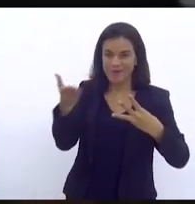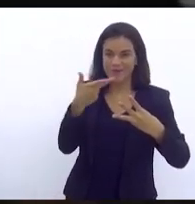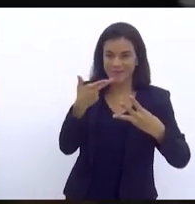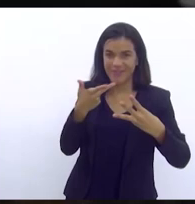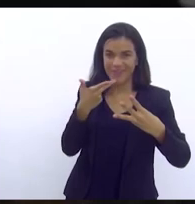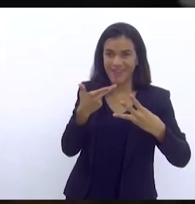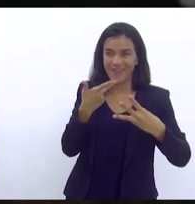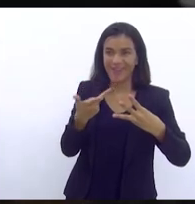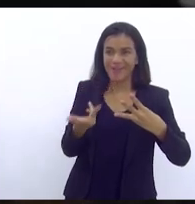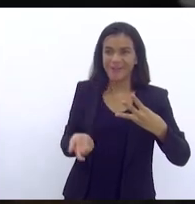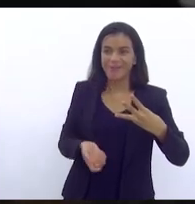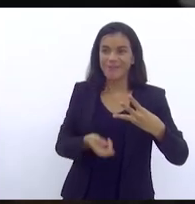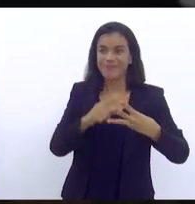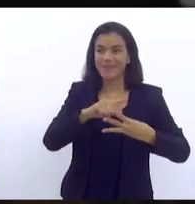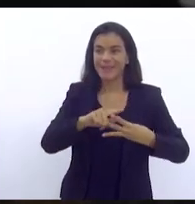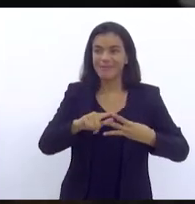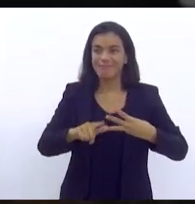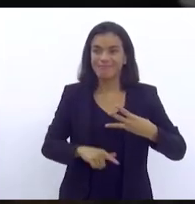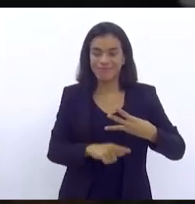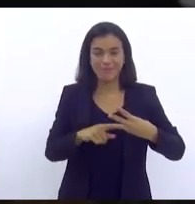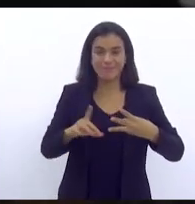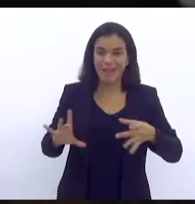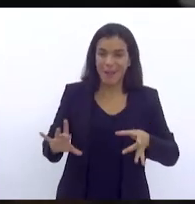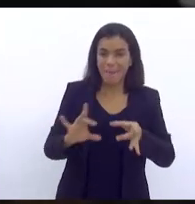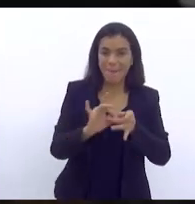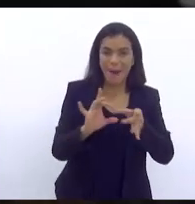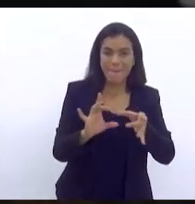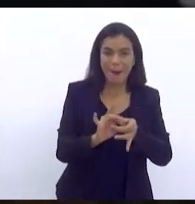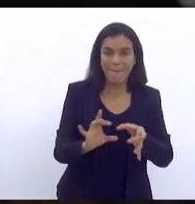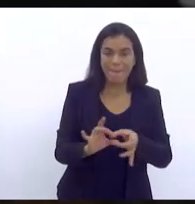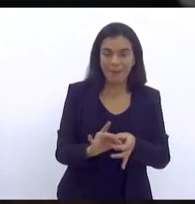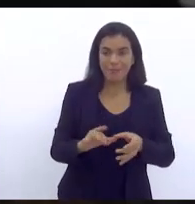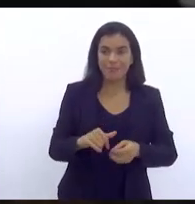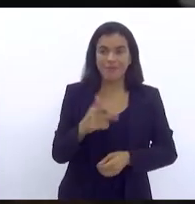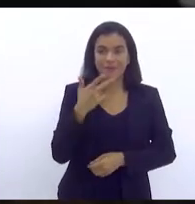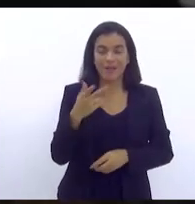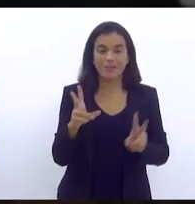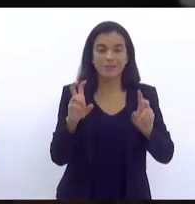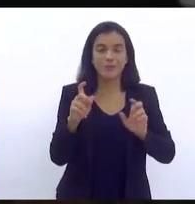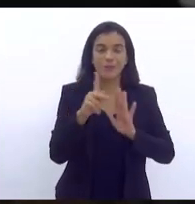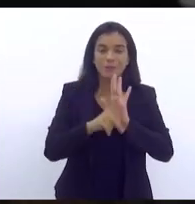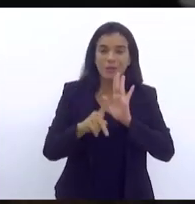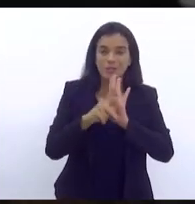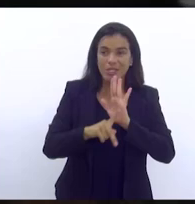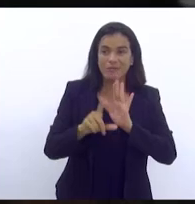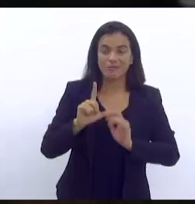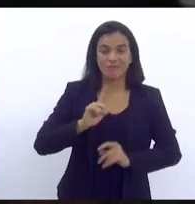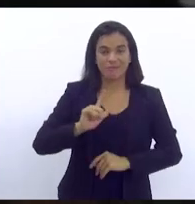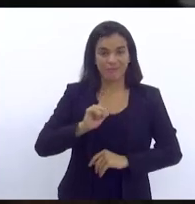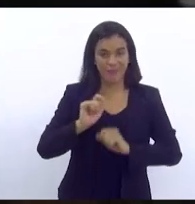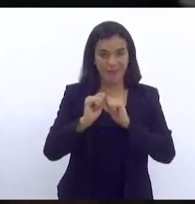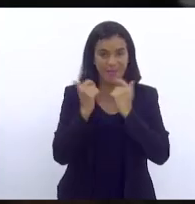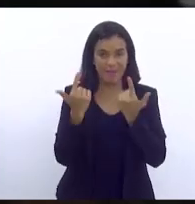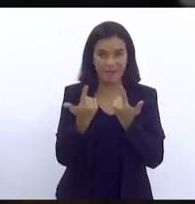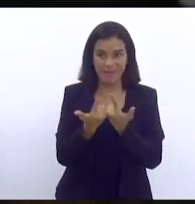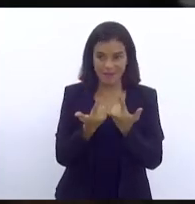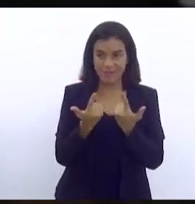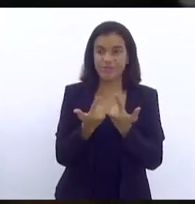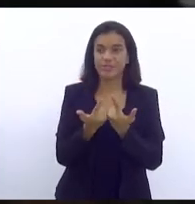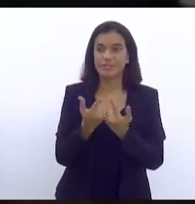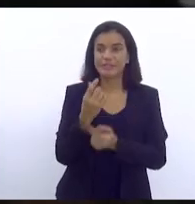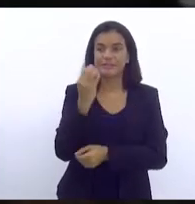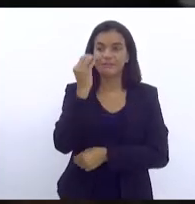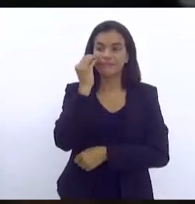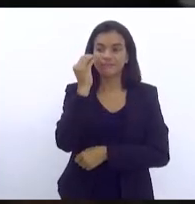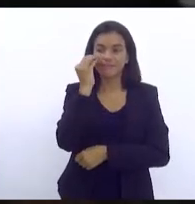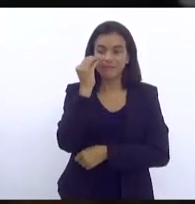excelência mesmo falou atrelados quando a gente fala por exemplo aqui de um projeto que tem na casa que tenta